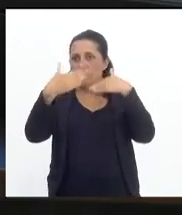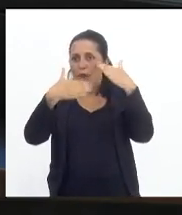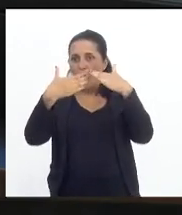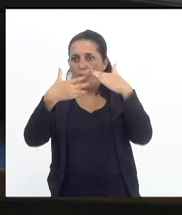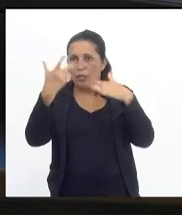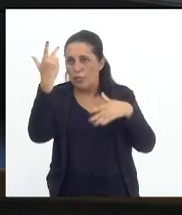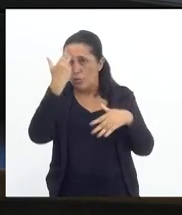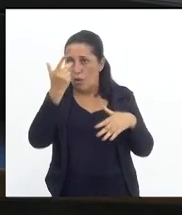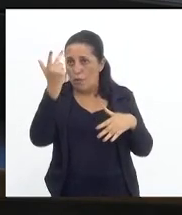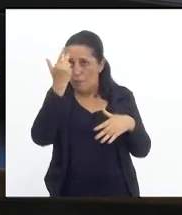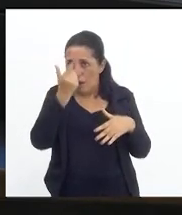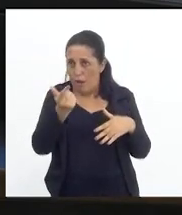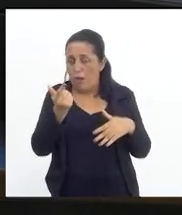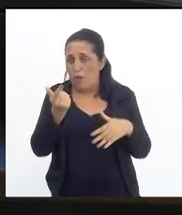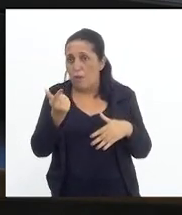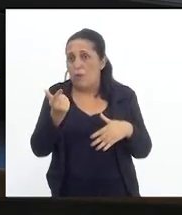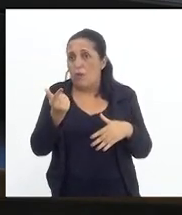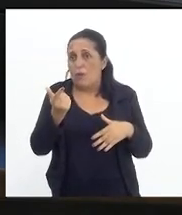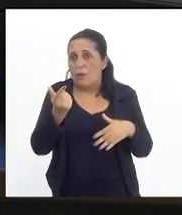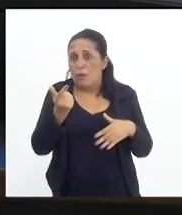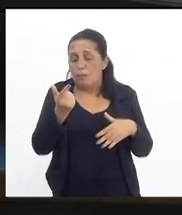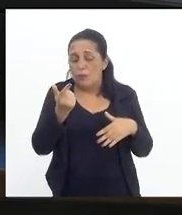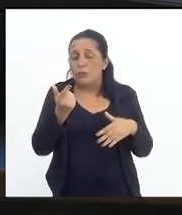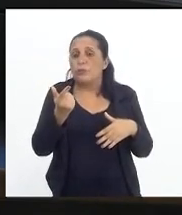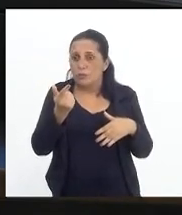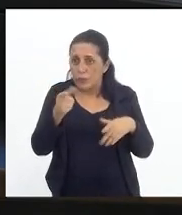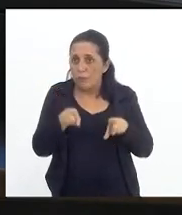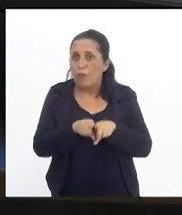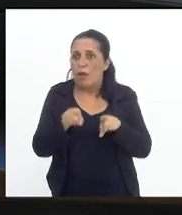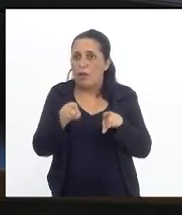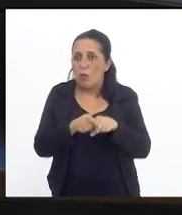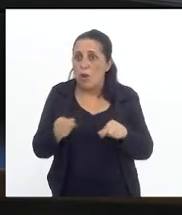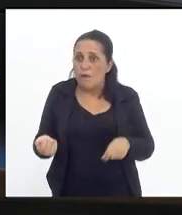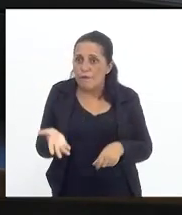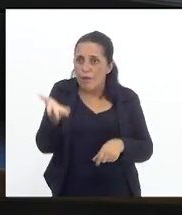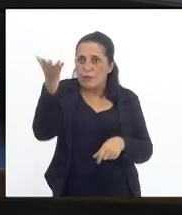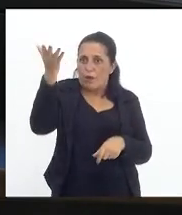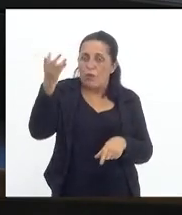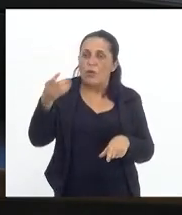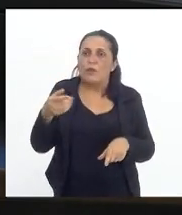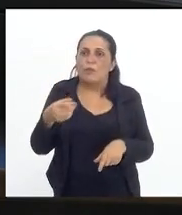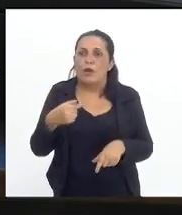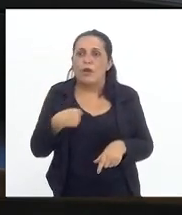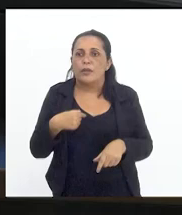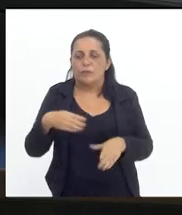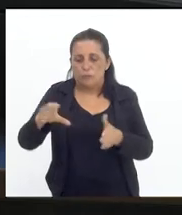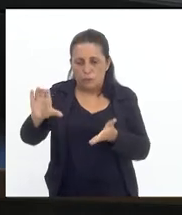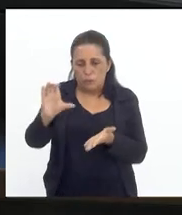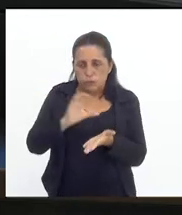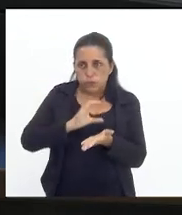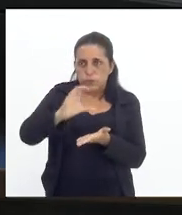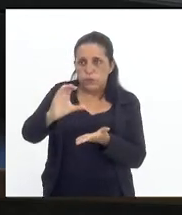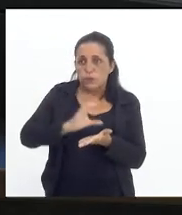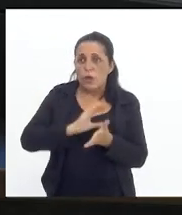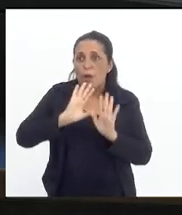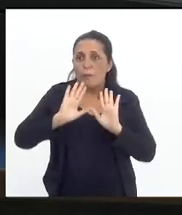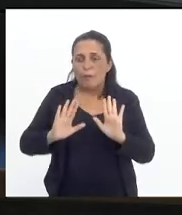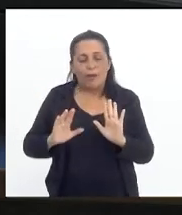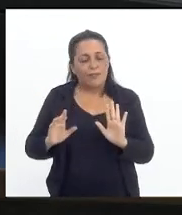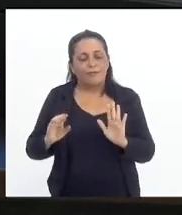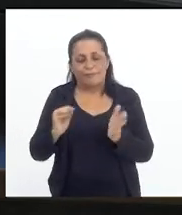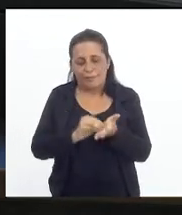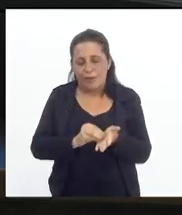normal além da inflação mas com o crescimento que a gente vem tendo de receita a gente não chega ao